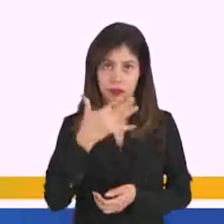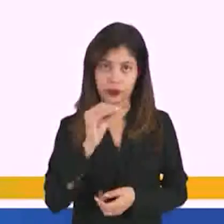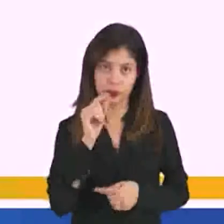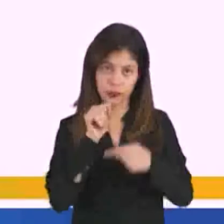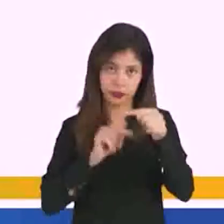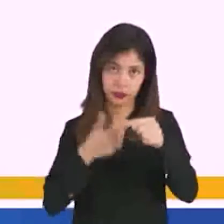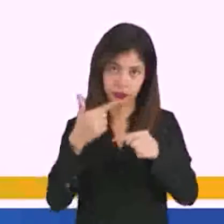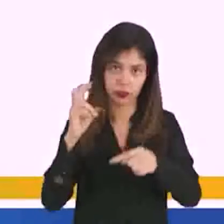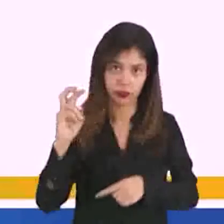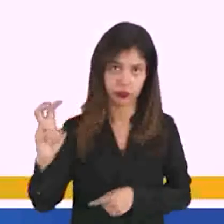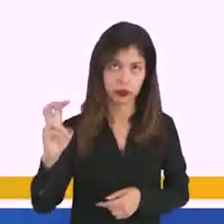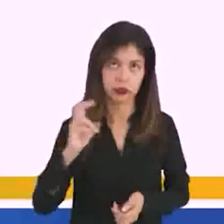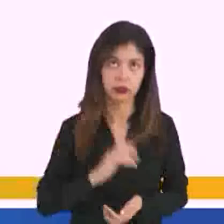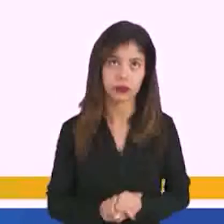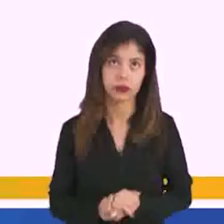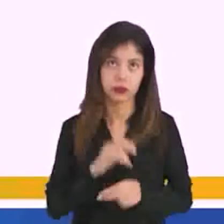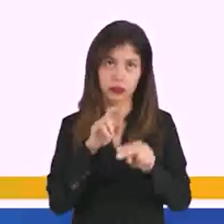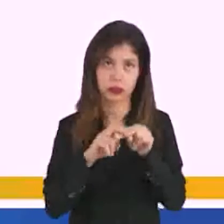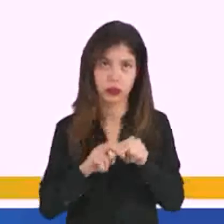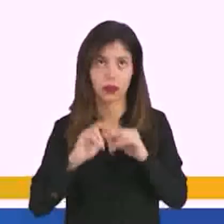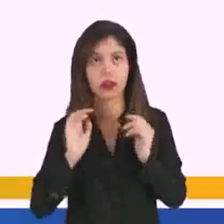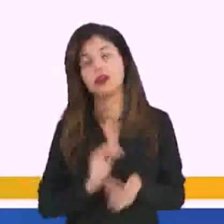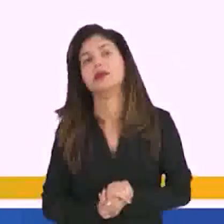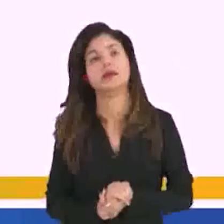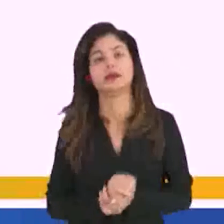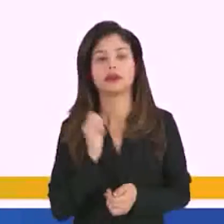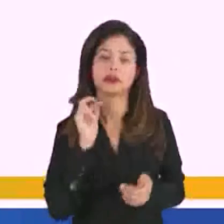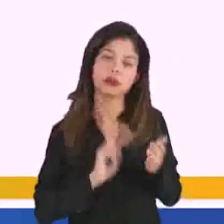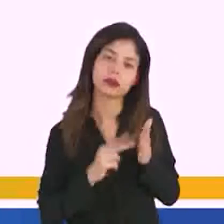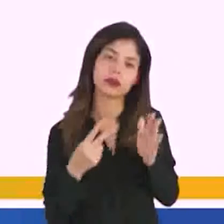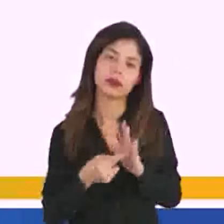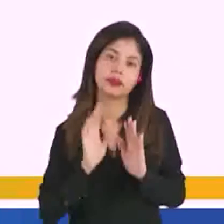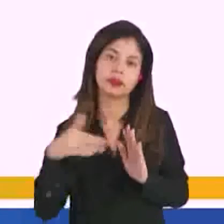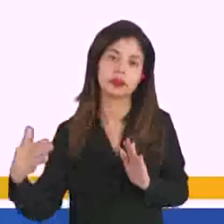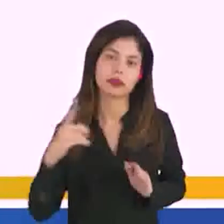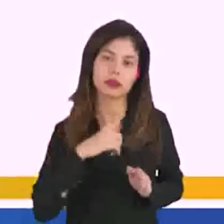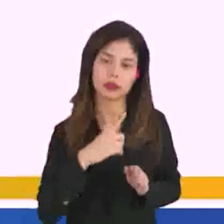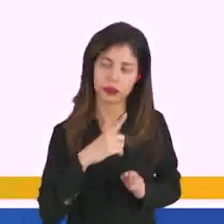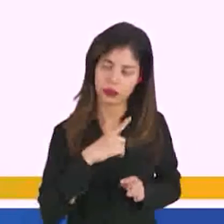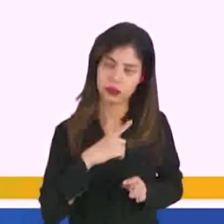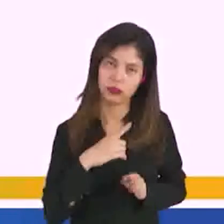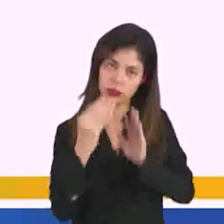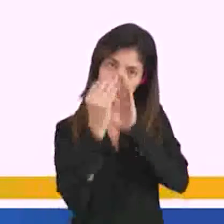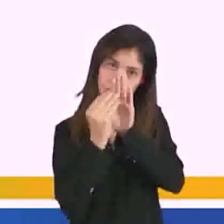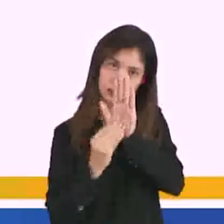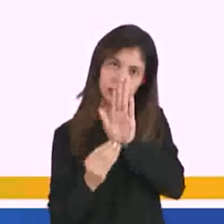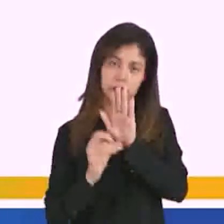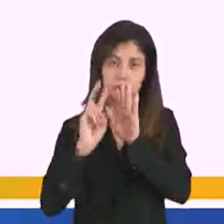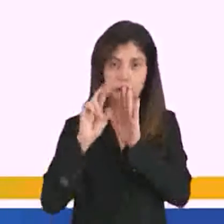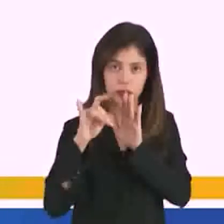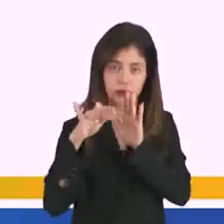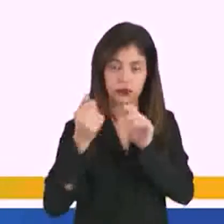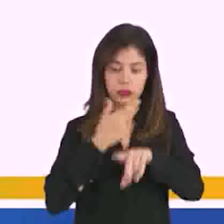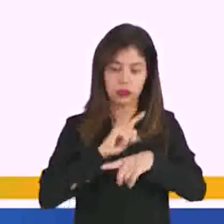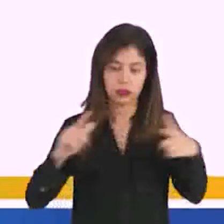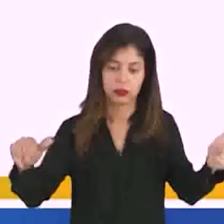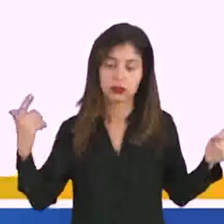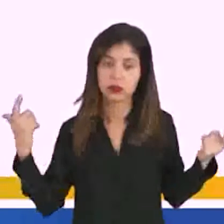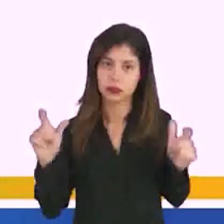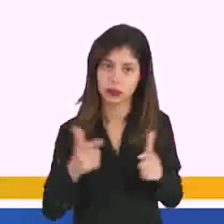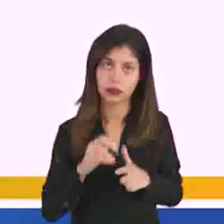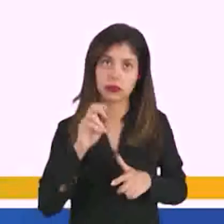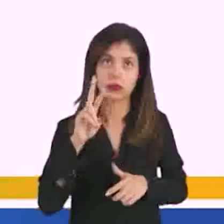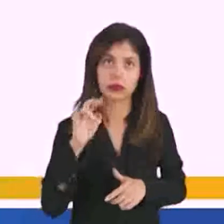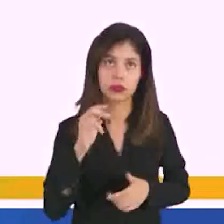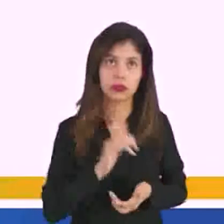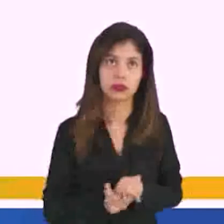10, dividido para 2, isso é 5. Então, quer dizer que quando nós temos esses termos ordenados aí de forma crescente ou decrescente,